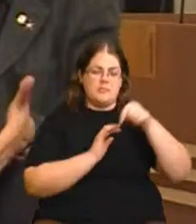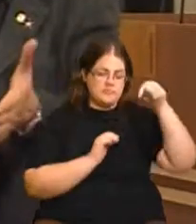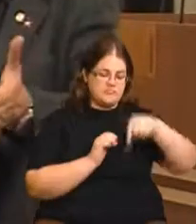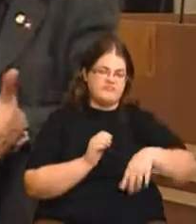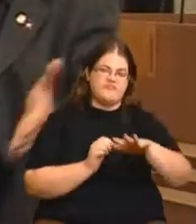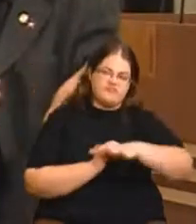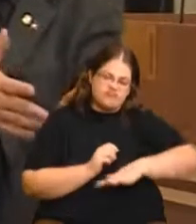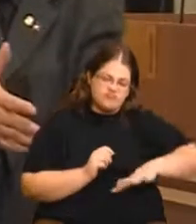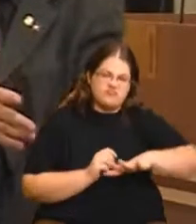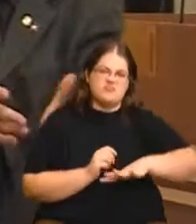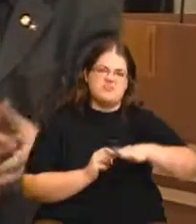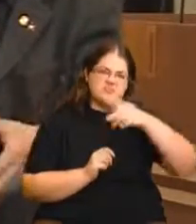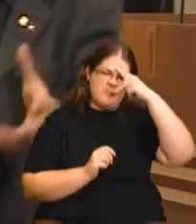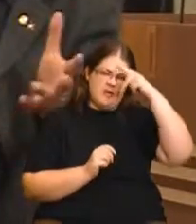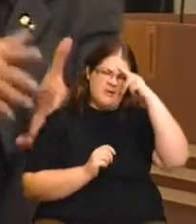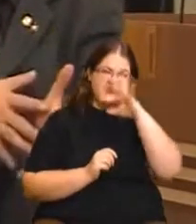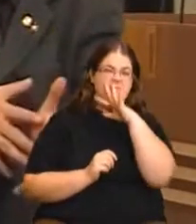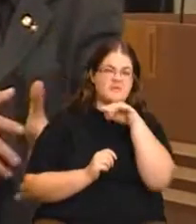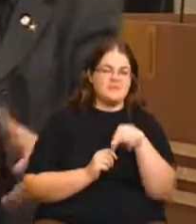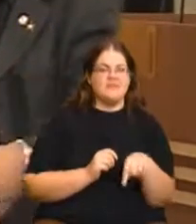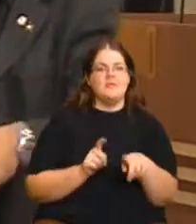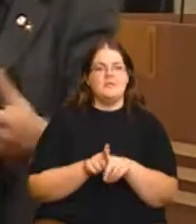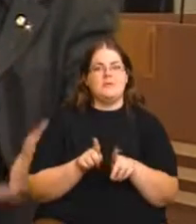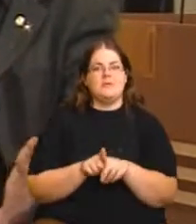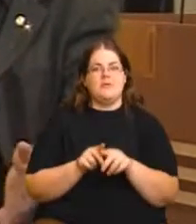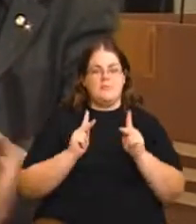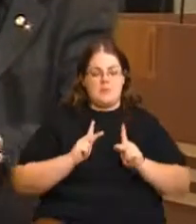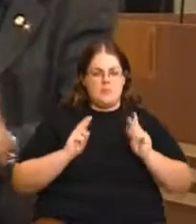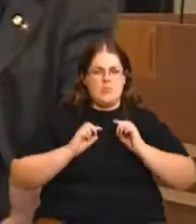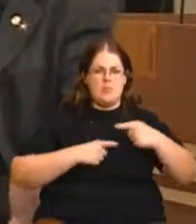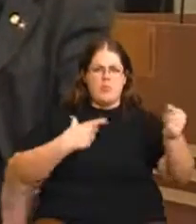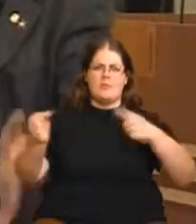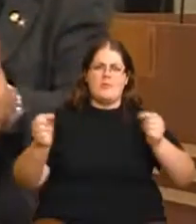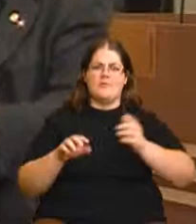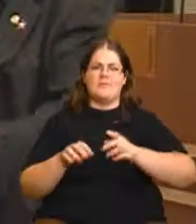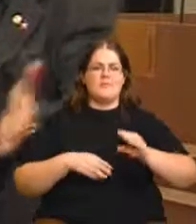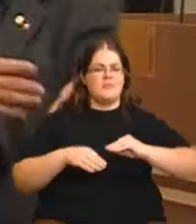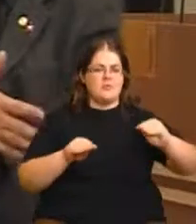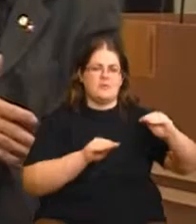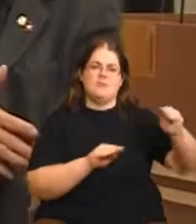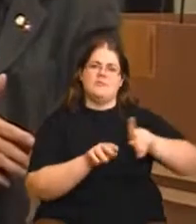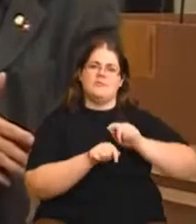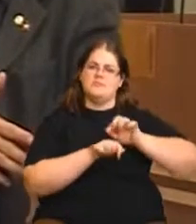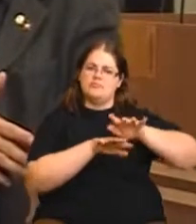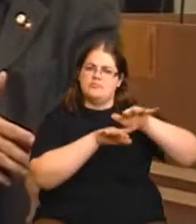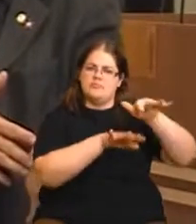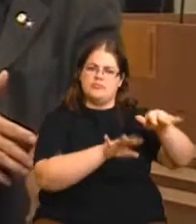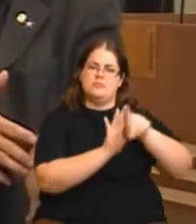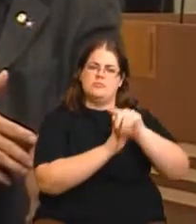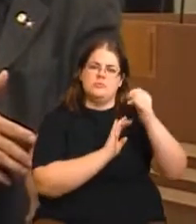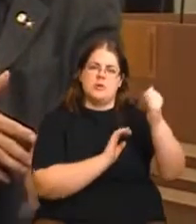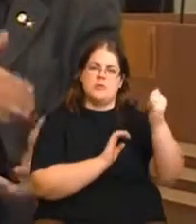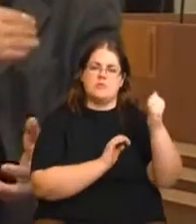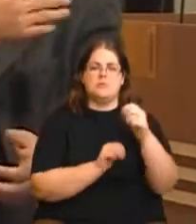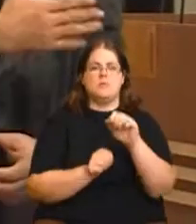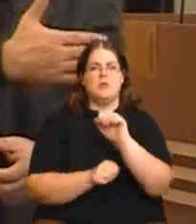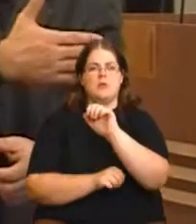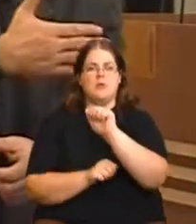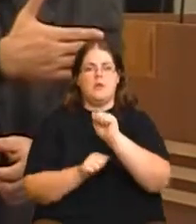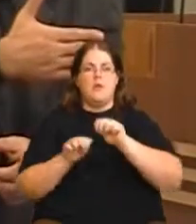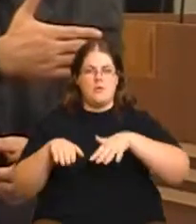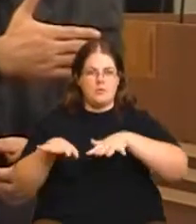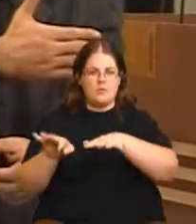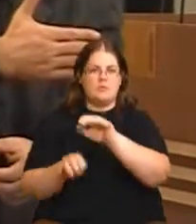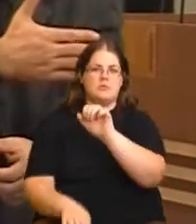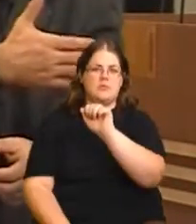se viu Jaguarão na época de Carnaval, dobra a população, todo mundo quer ir para Jaguarão, ninguém quer ficar em Pelotas, as pessoas de Pelotas querem ir para Jaguarão. Arroio